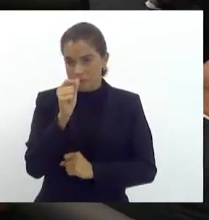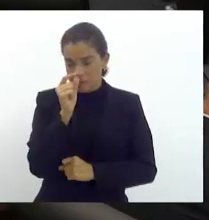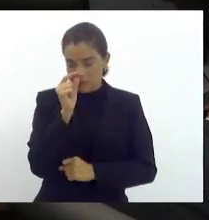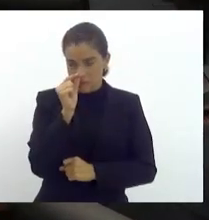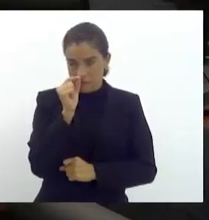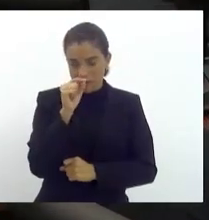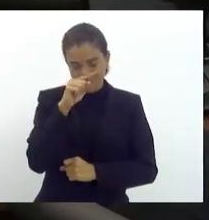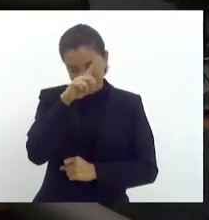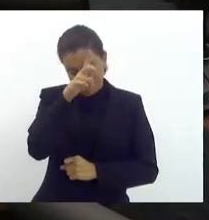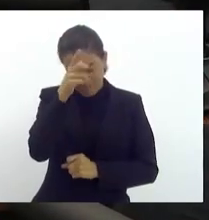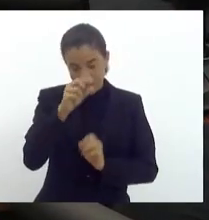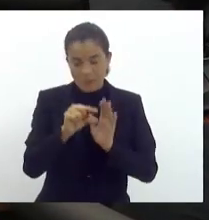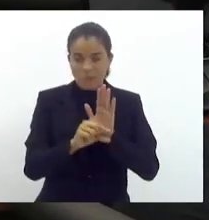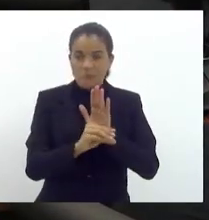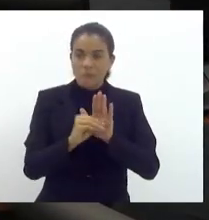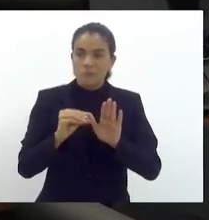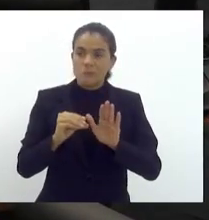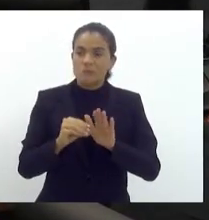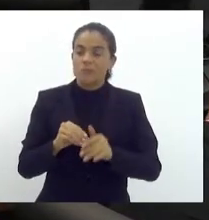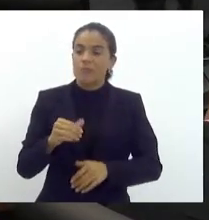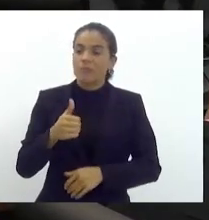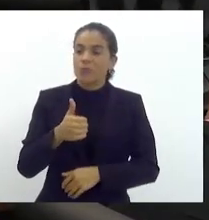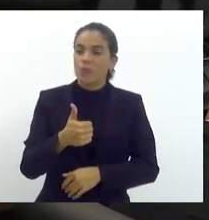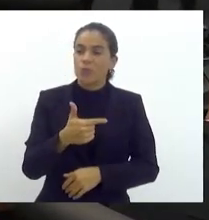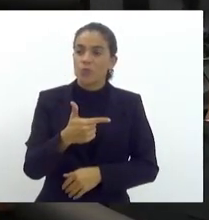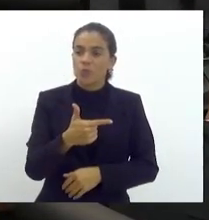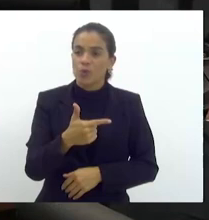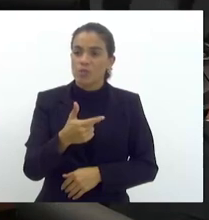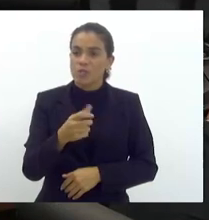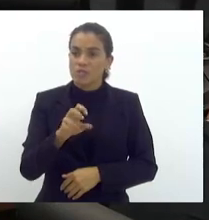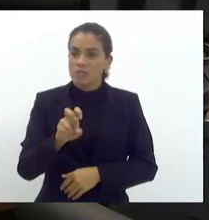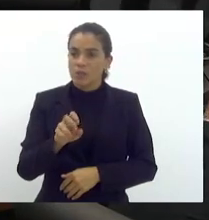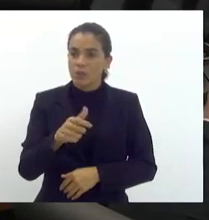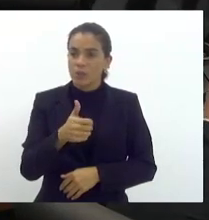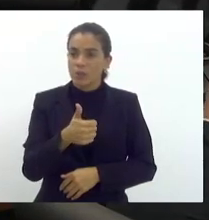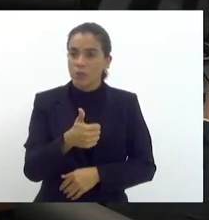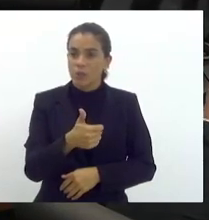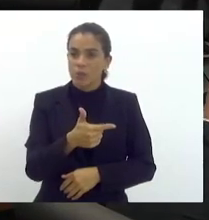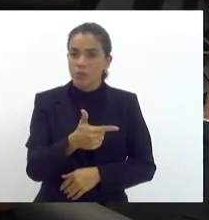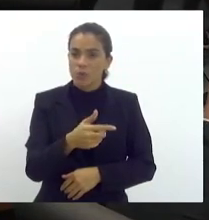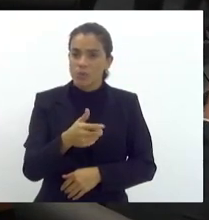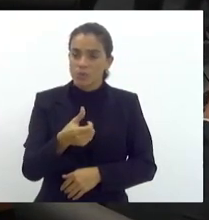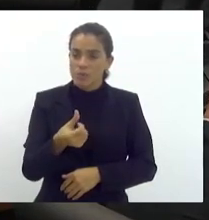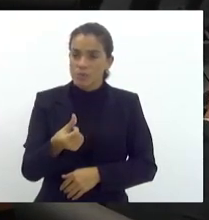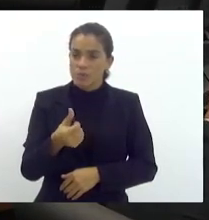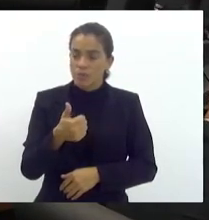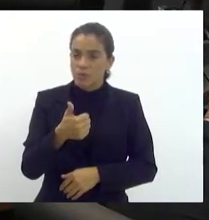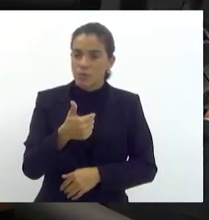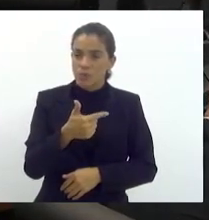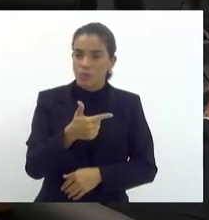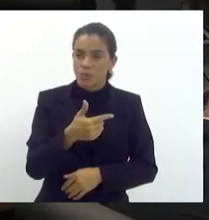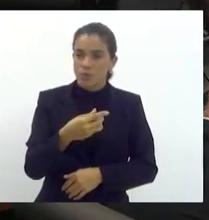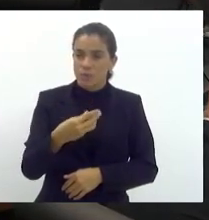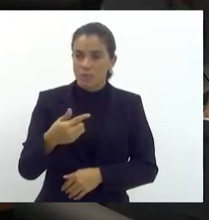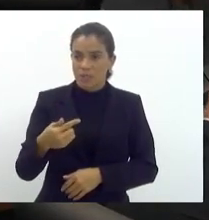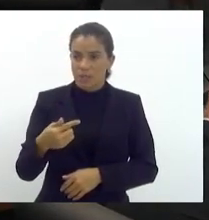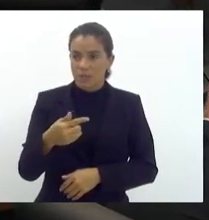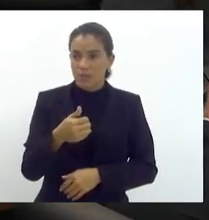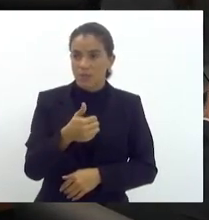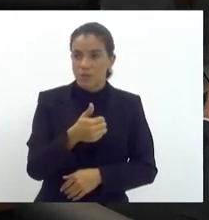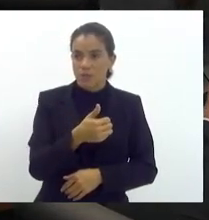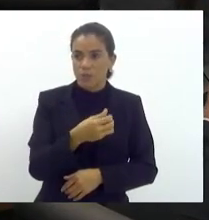as emendas um dos cinco um dois seis destaques melhor dizendo 12713132 Deputado